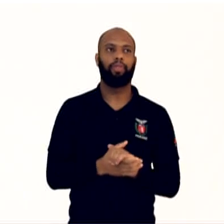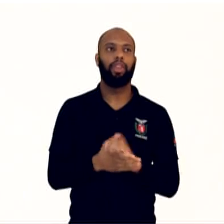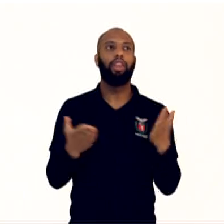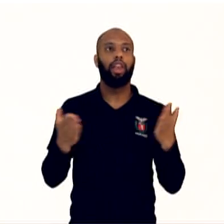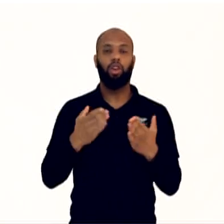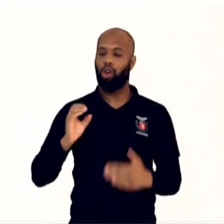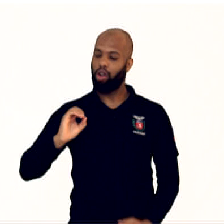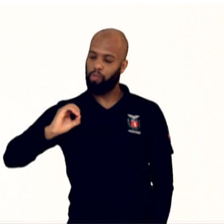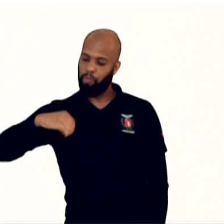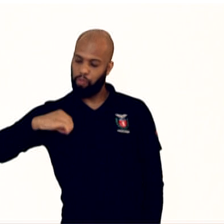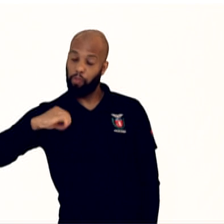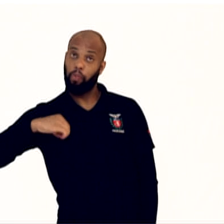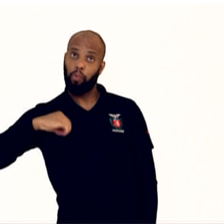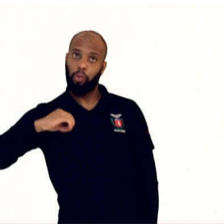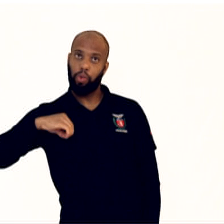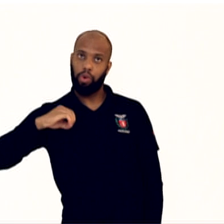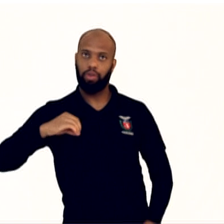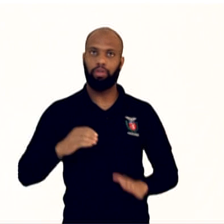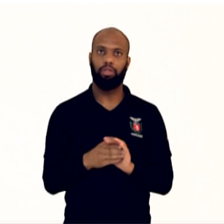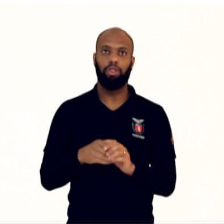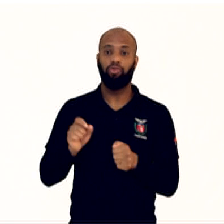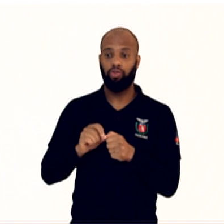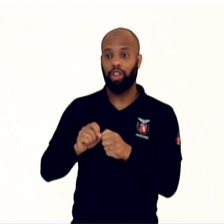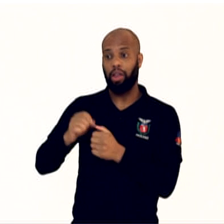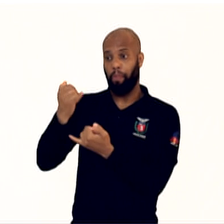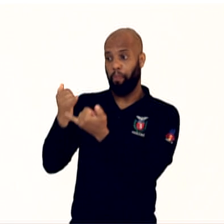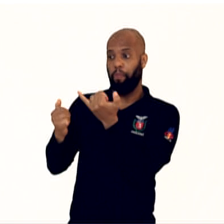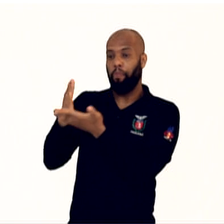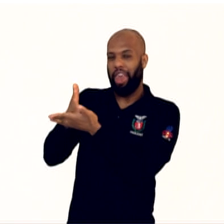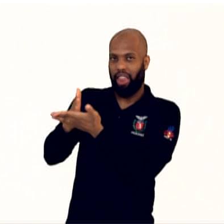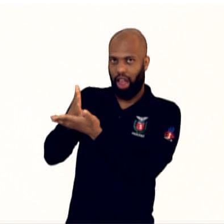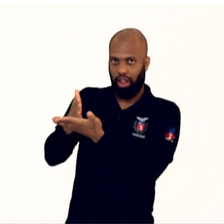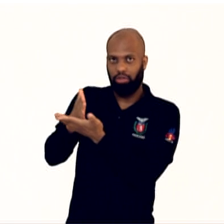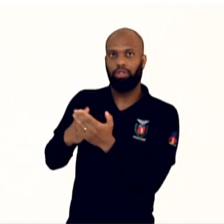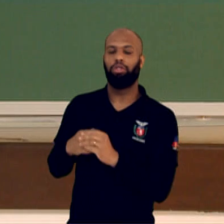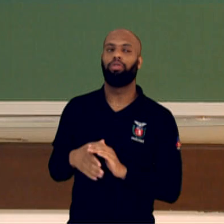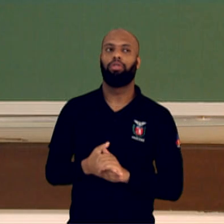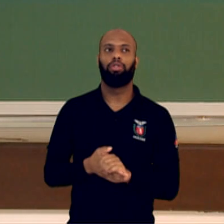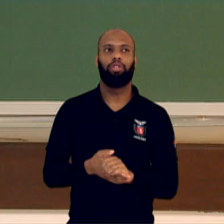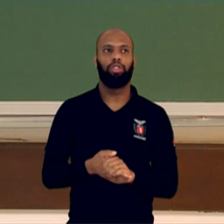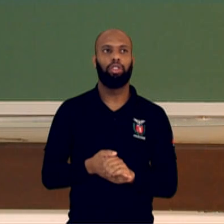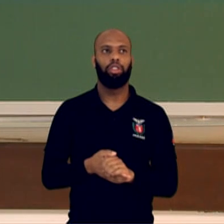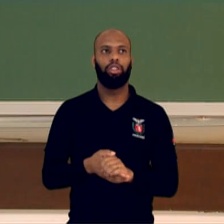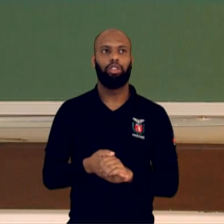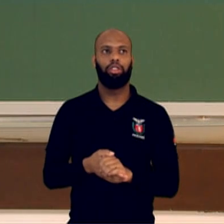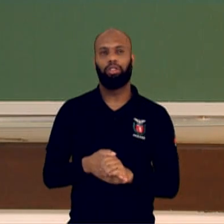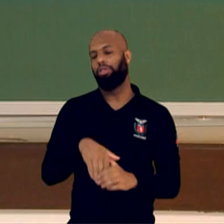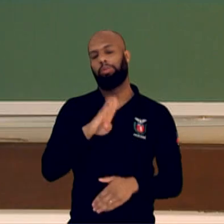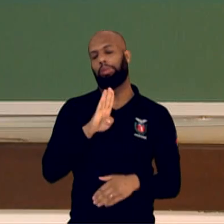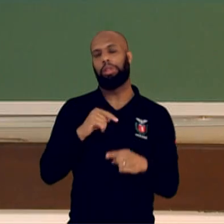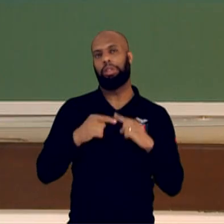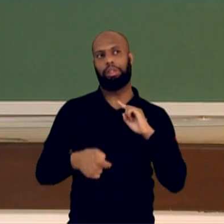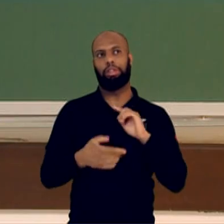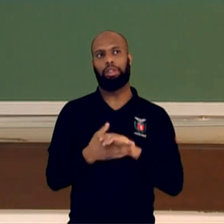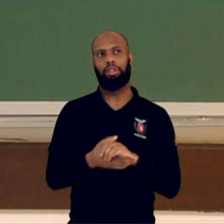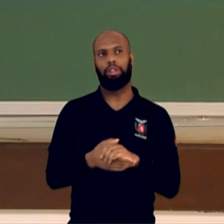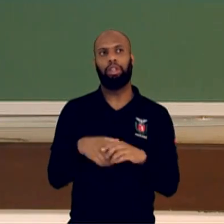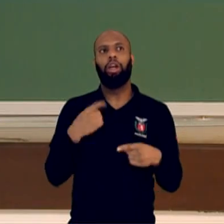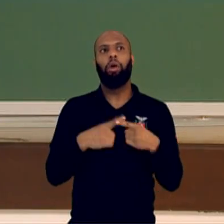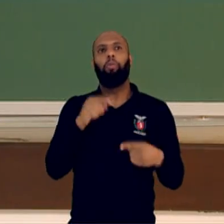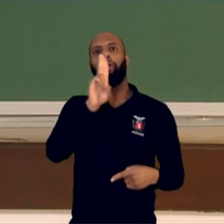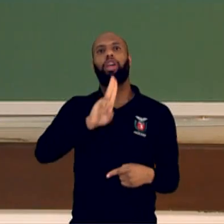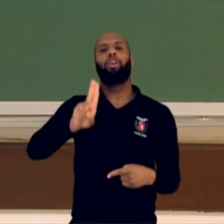polia móvel, se a gente estivesse falando sobre ela, ela reduz pela metade a força, tá? Então, e esse aqui não faz nem sentido, né? Para que eu ia usar uma polia